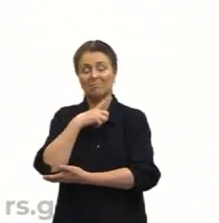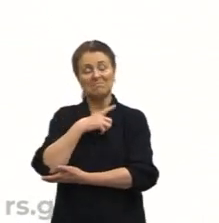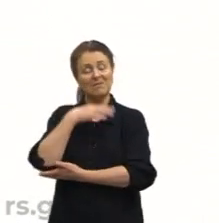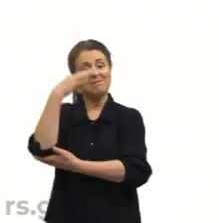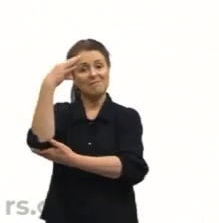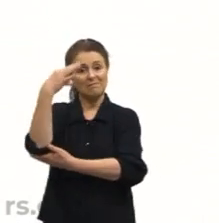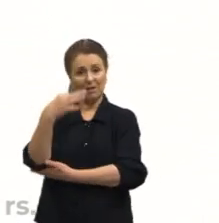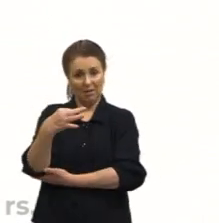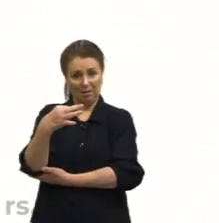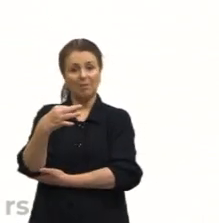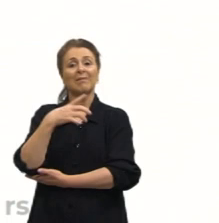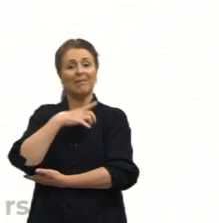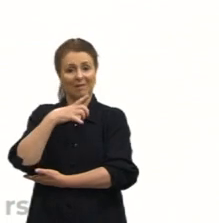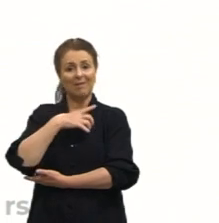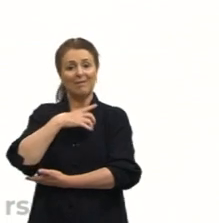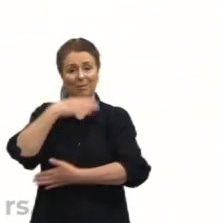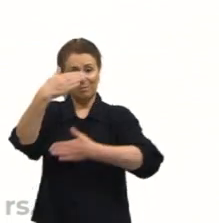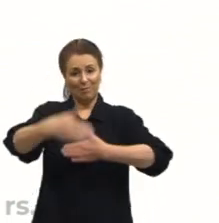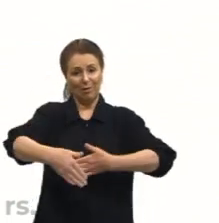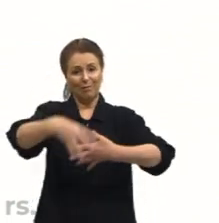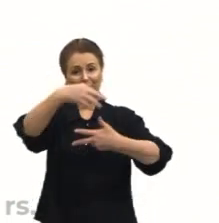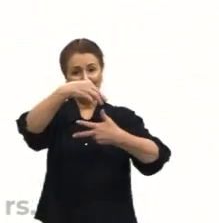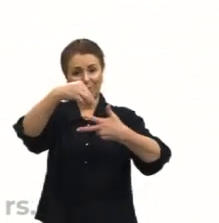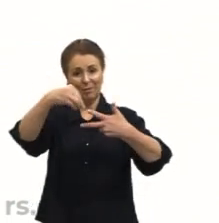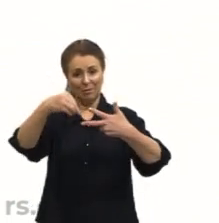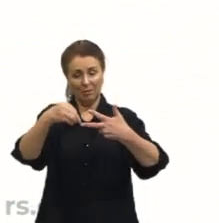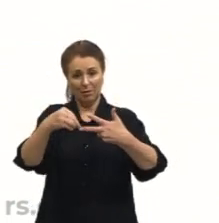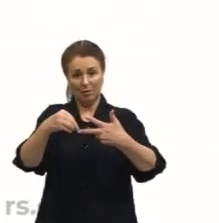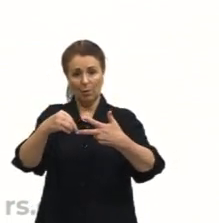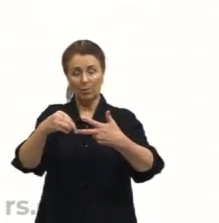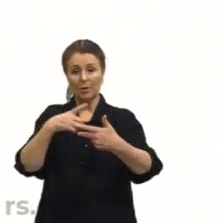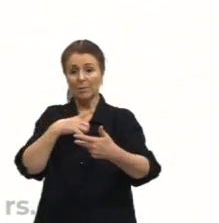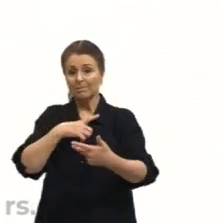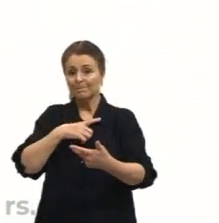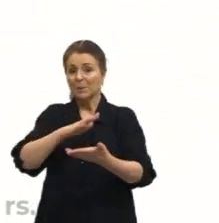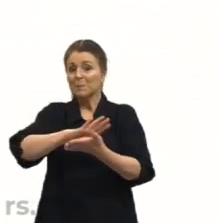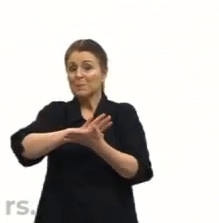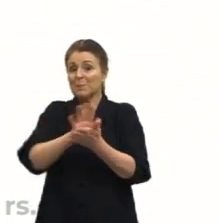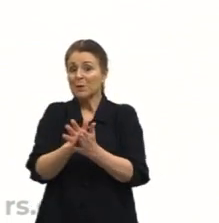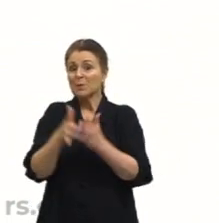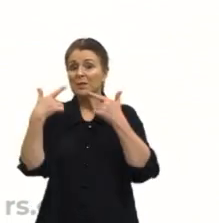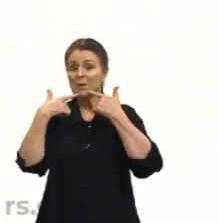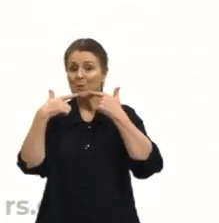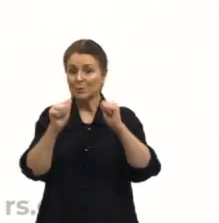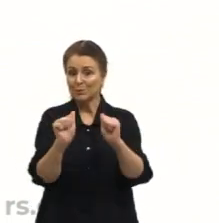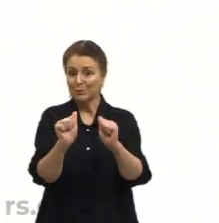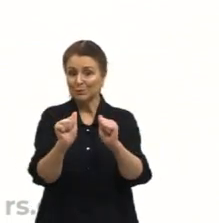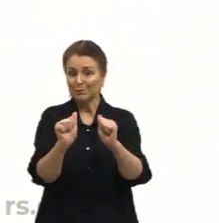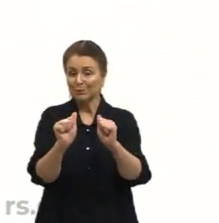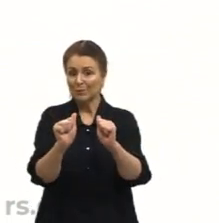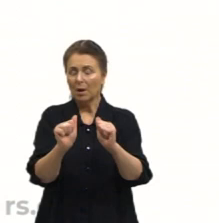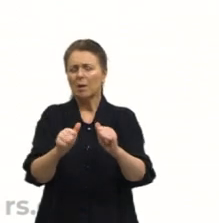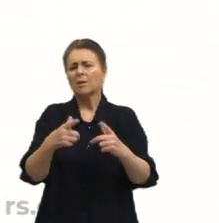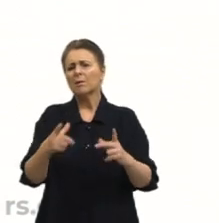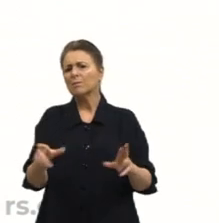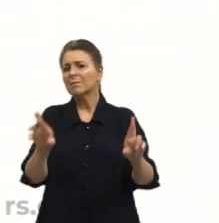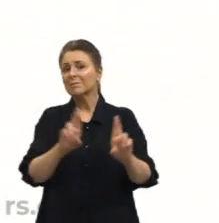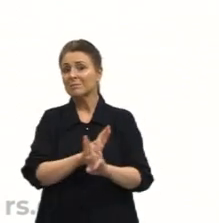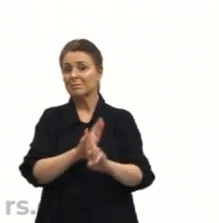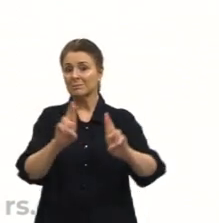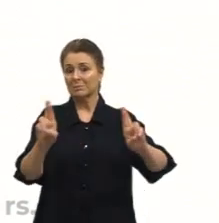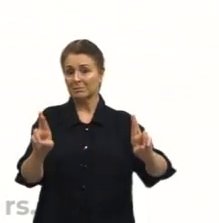tinha coisas que iam cair que é sobre preconceito linguístico porque ela vai falar exatamente aí sobre essas relações